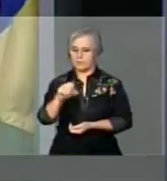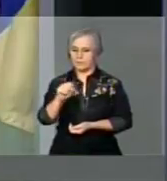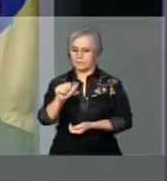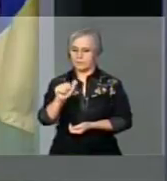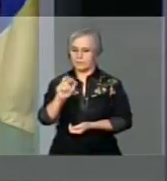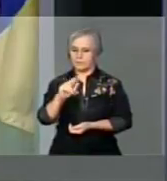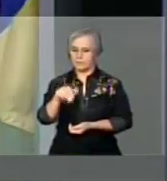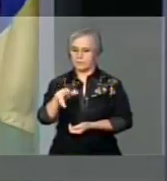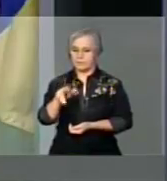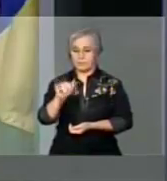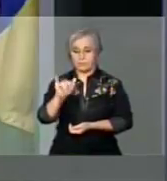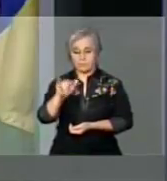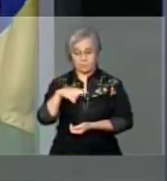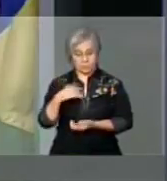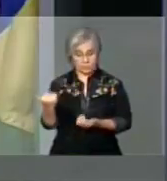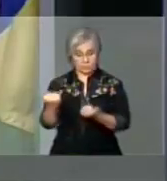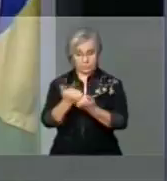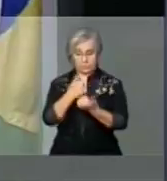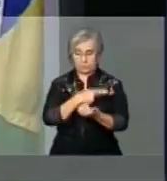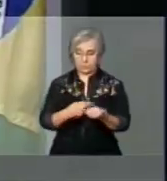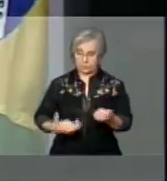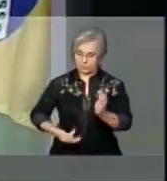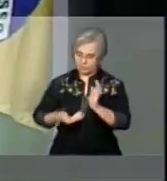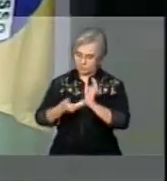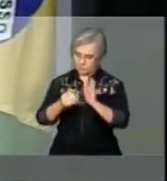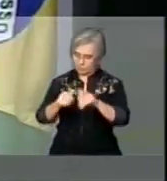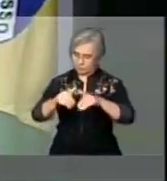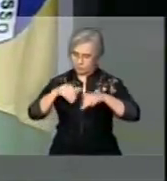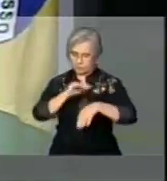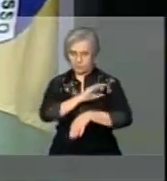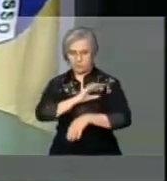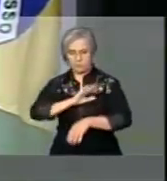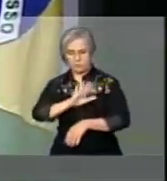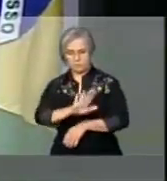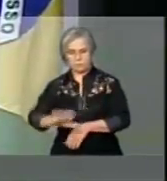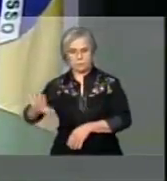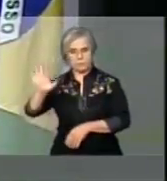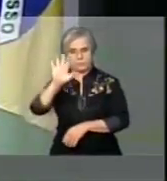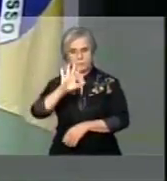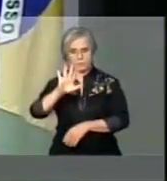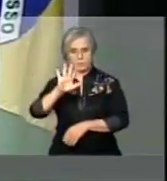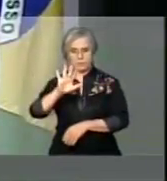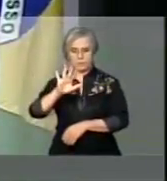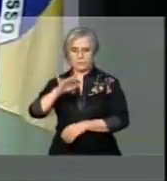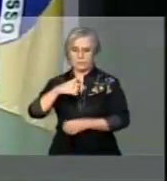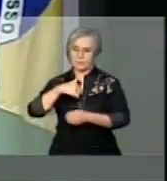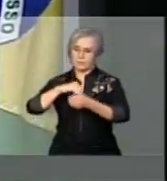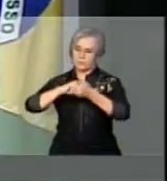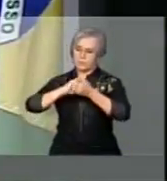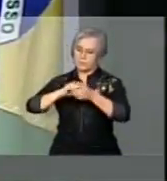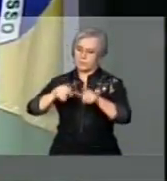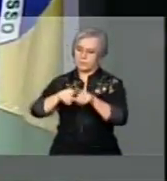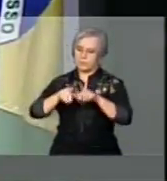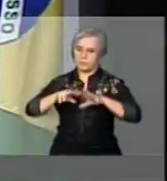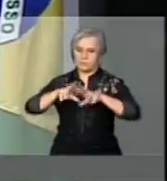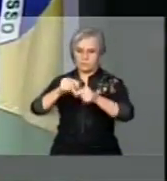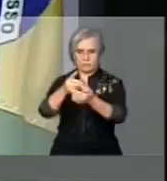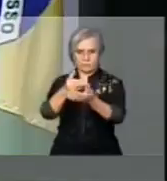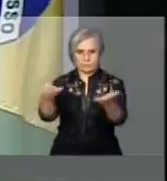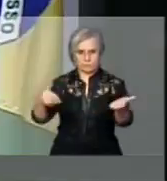esta sessão, os seus trabalhos de abertura. Queria cumprimentar a todos os